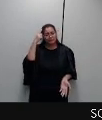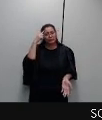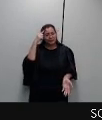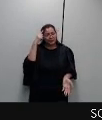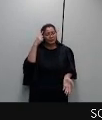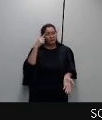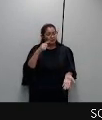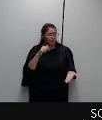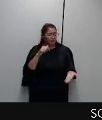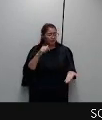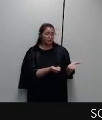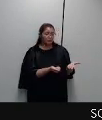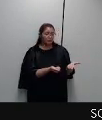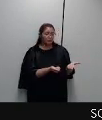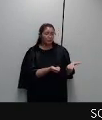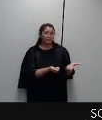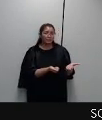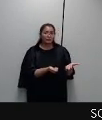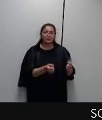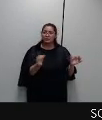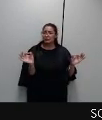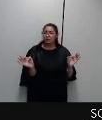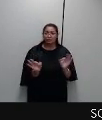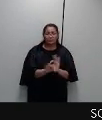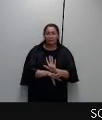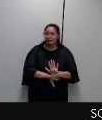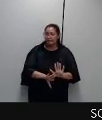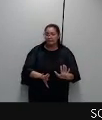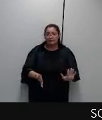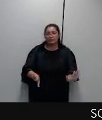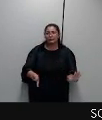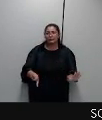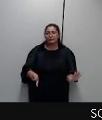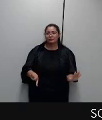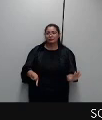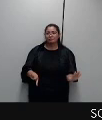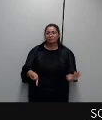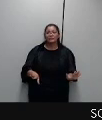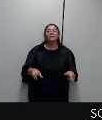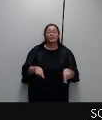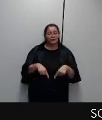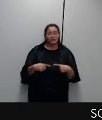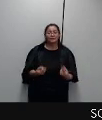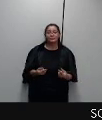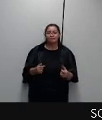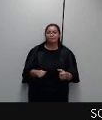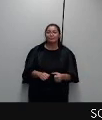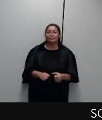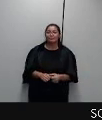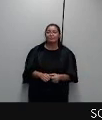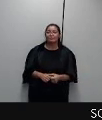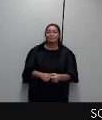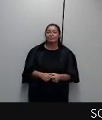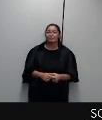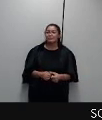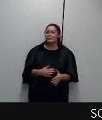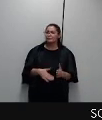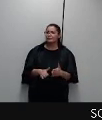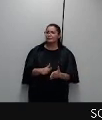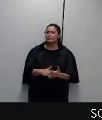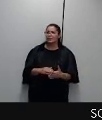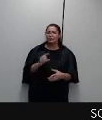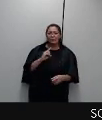poderia ser justamente divulgado porque a natureza dos atos preca justamente essa né No ano há direito adquirido